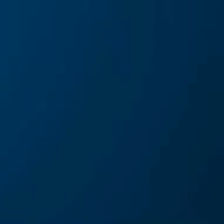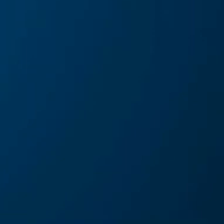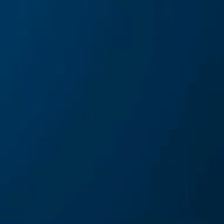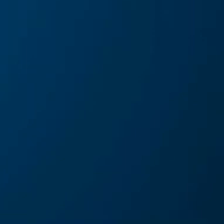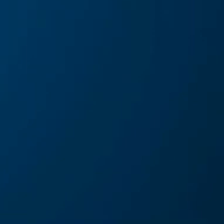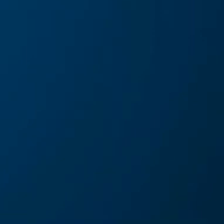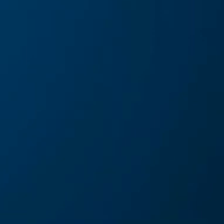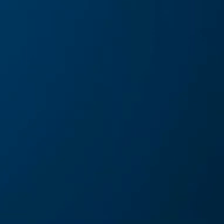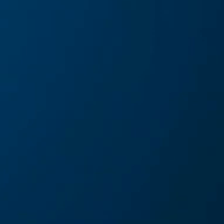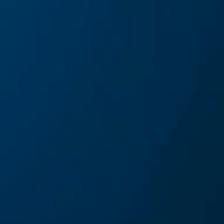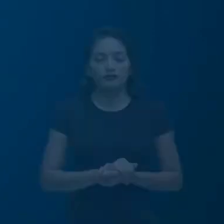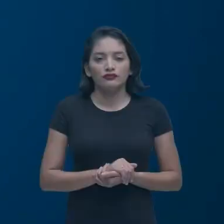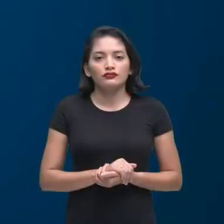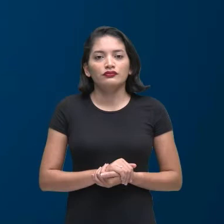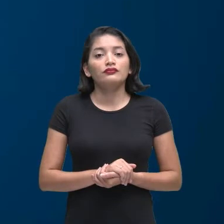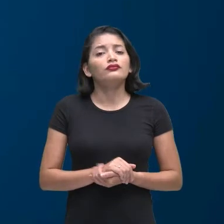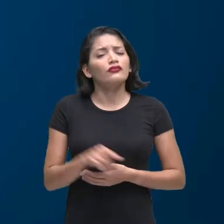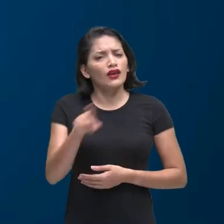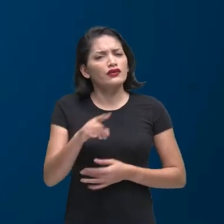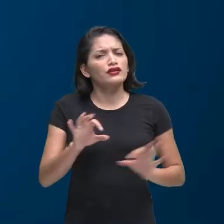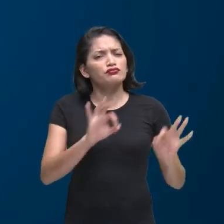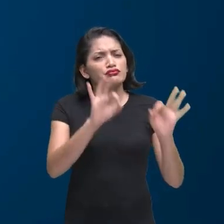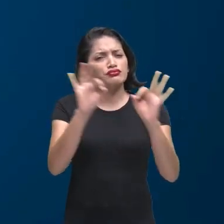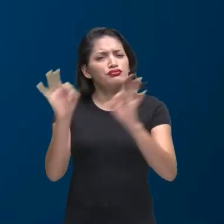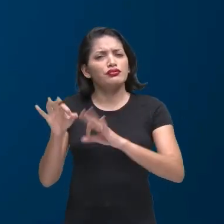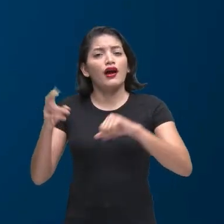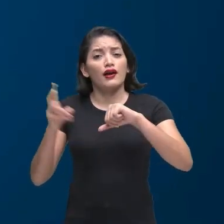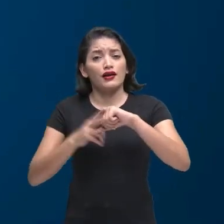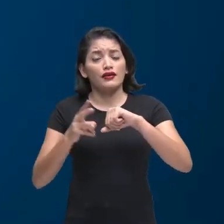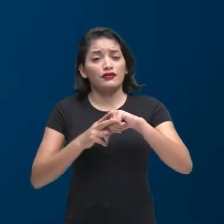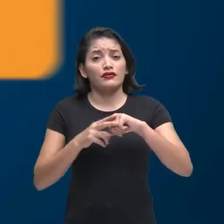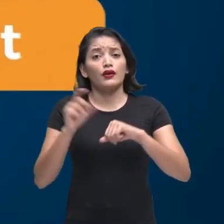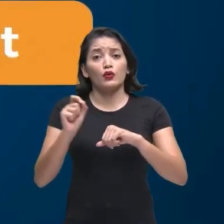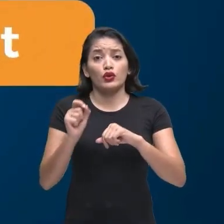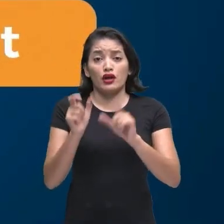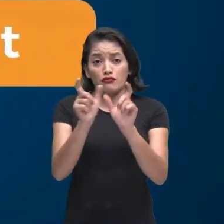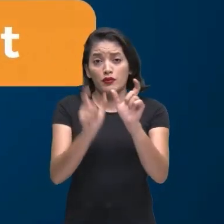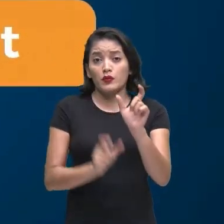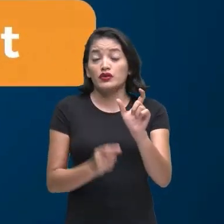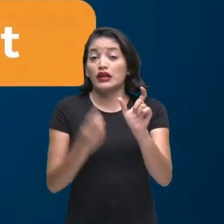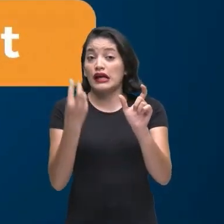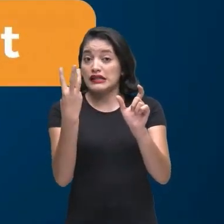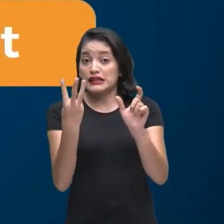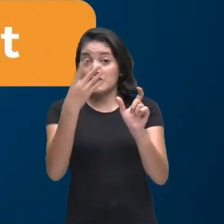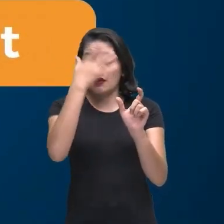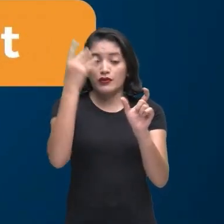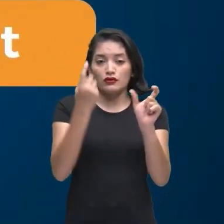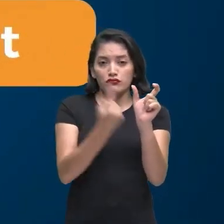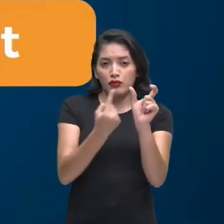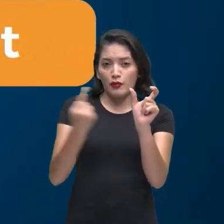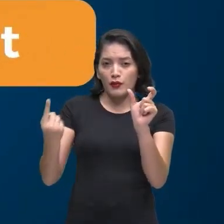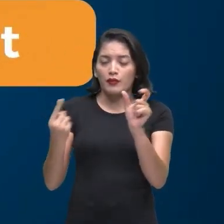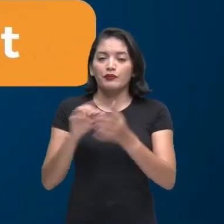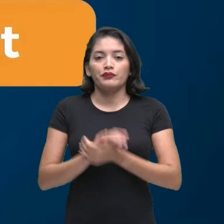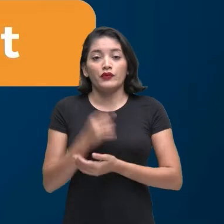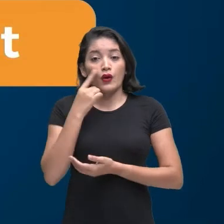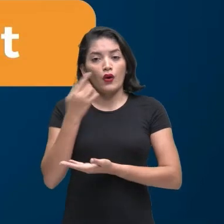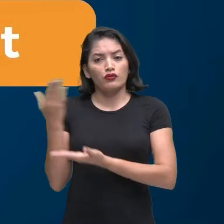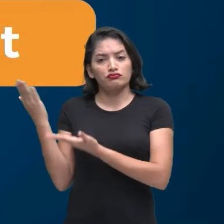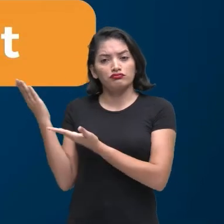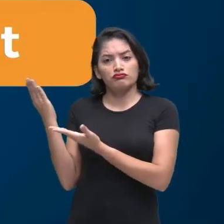o baby pode as obras estão acompanhando aí o verbo to be na conjugação na terceira pessoa do singular e se